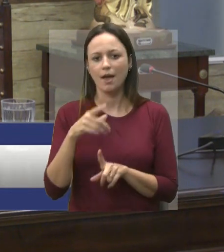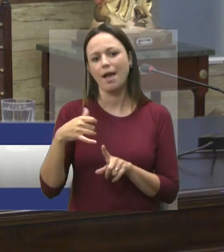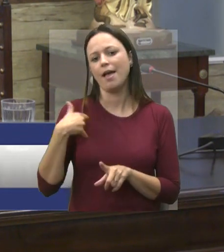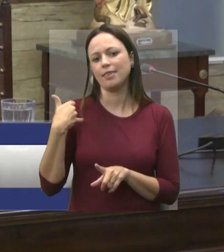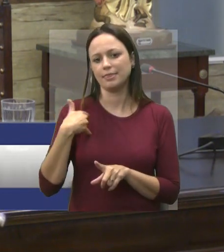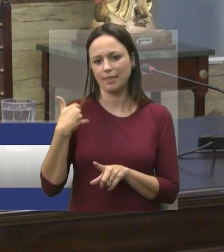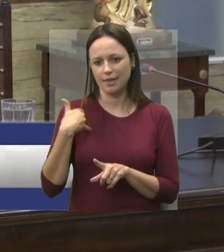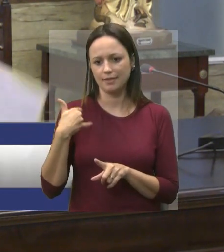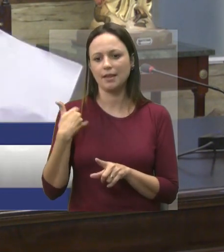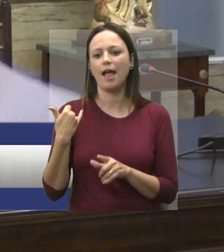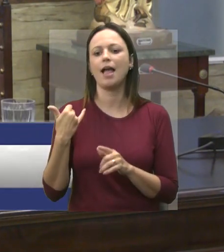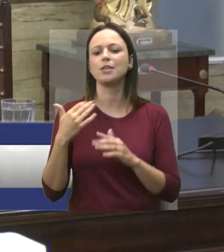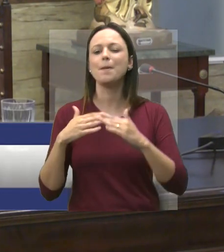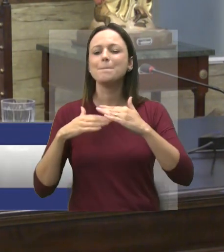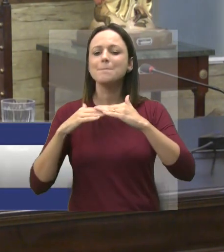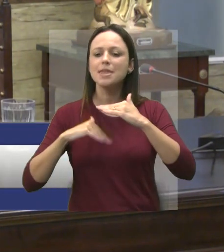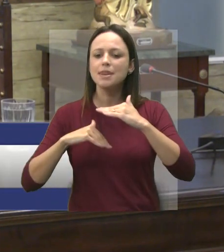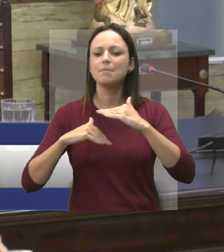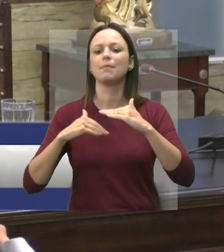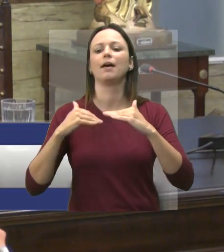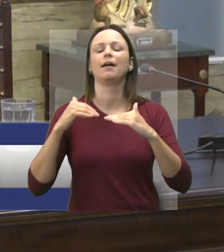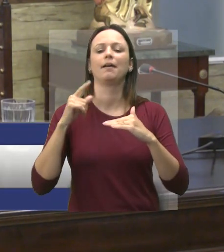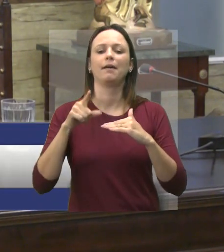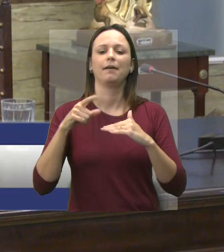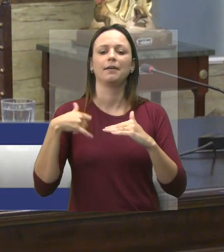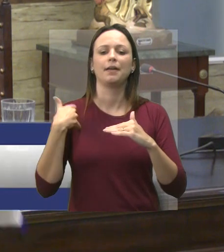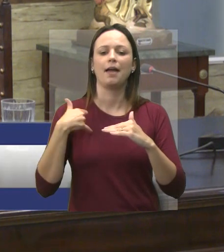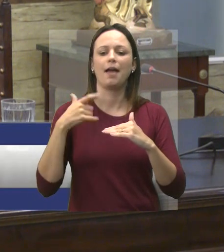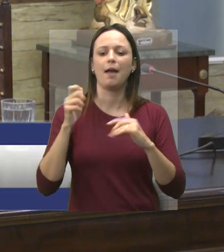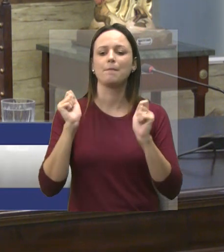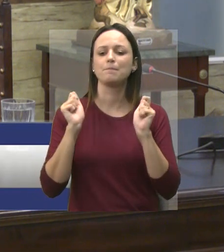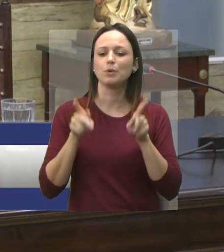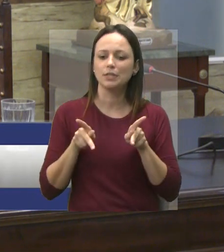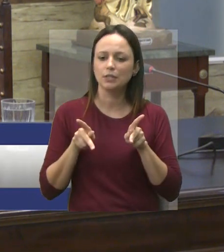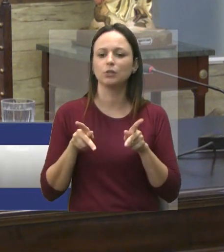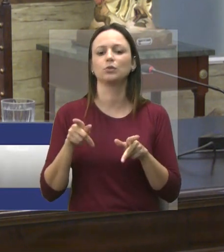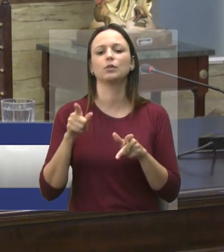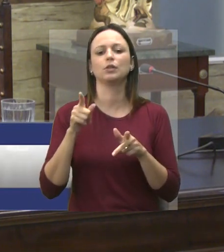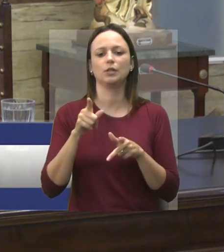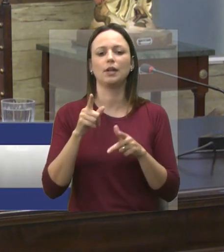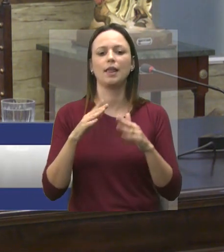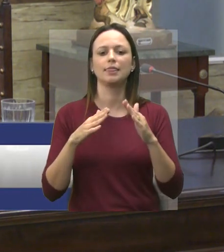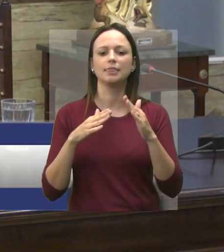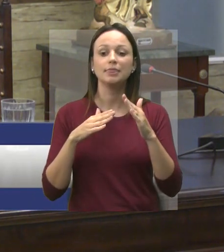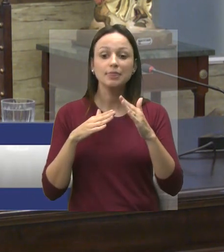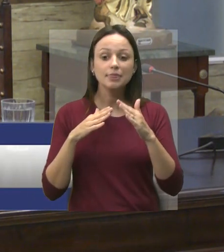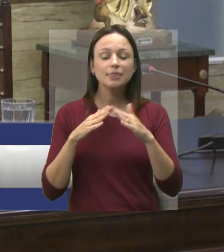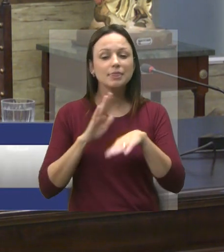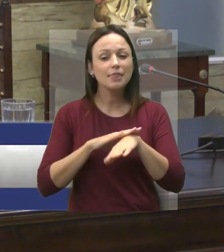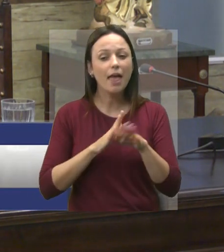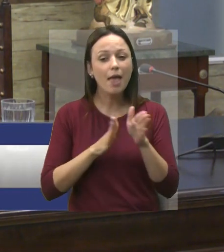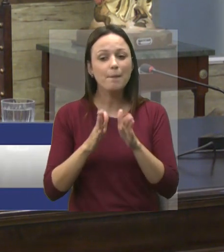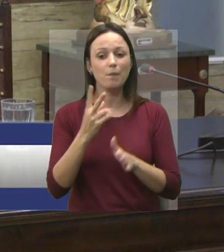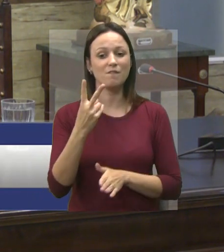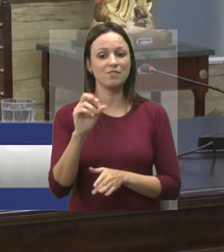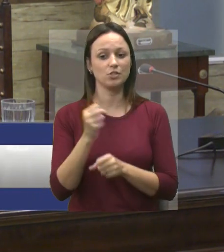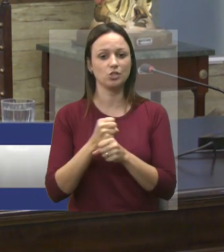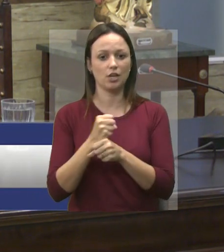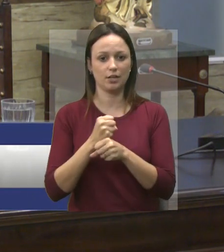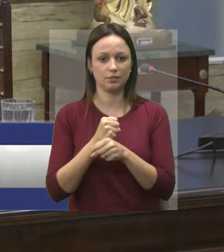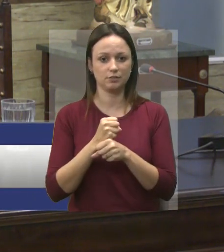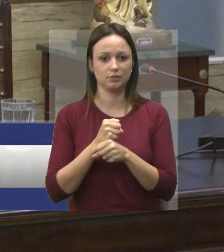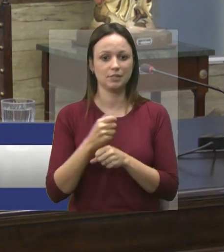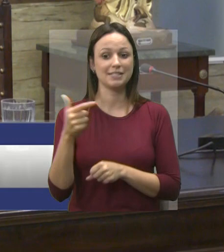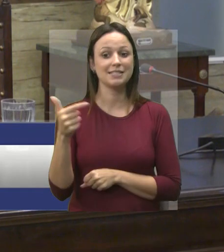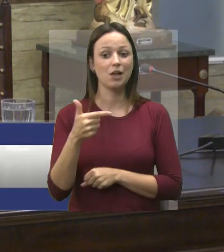valer a partir de agora, que é uma aposentadoria por idade, com um tempo mínimo de 20 anos. Então, essa é a segunda regra de